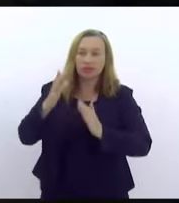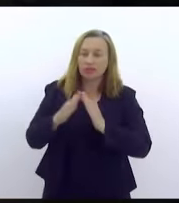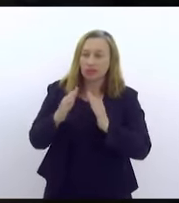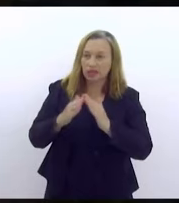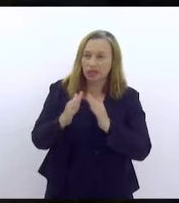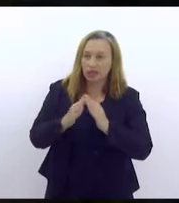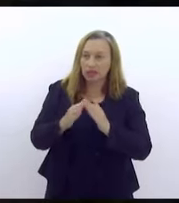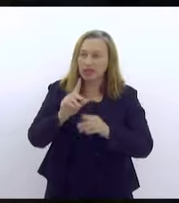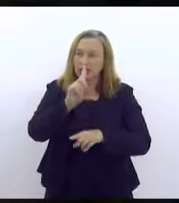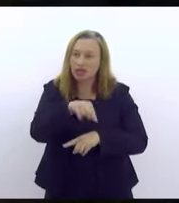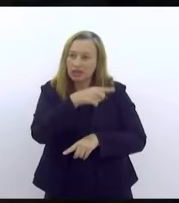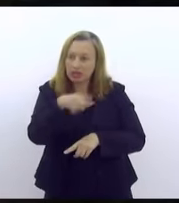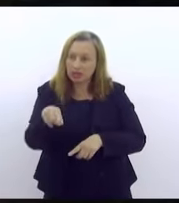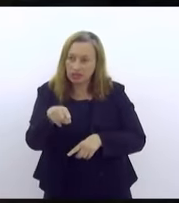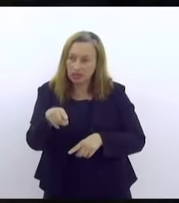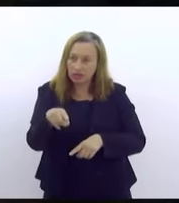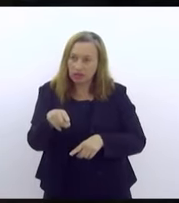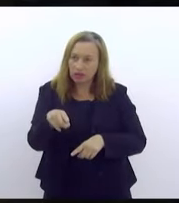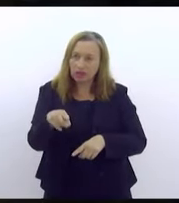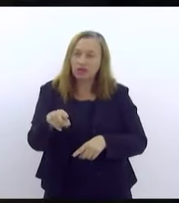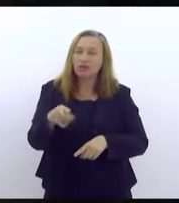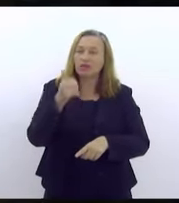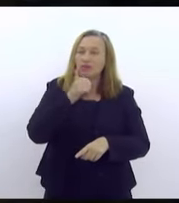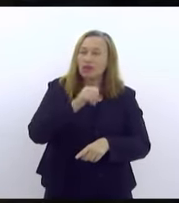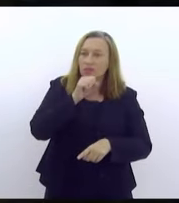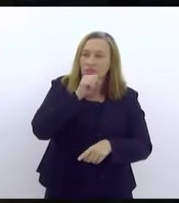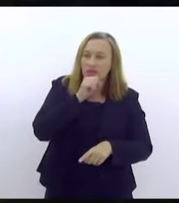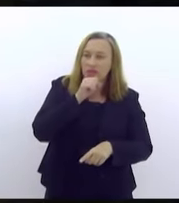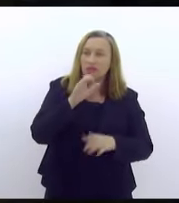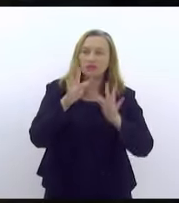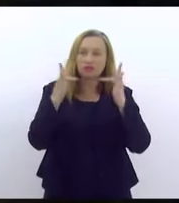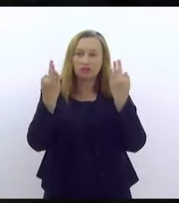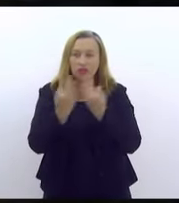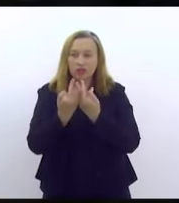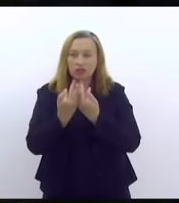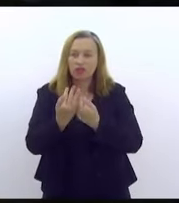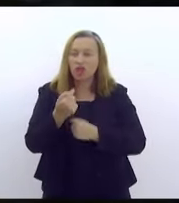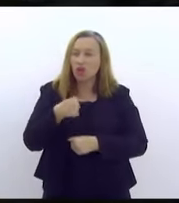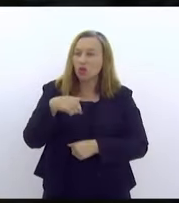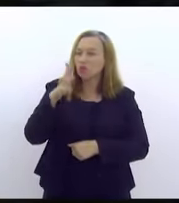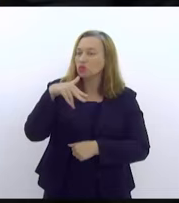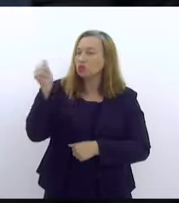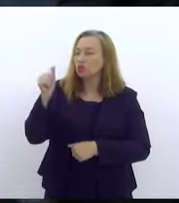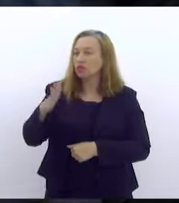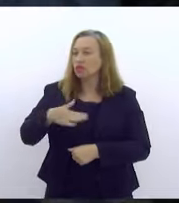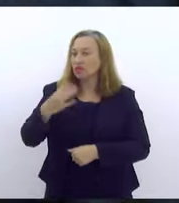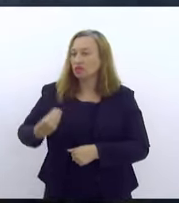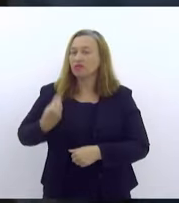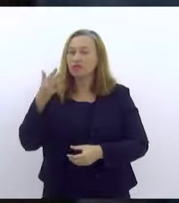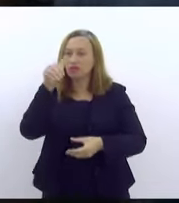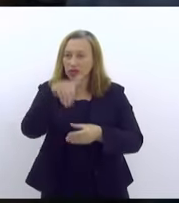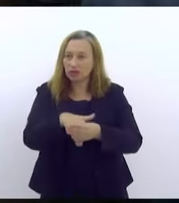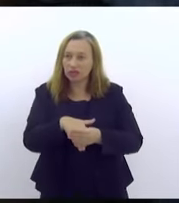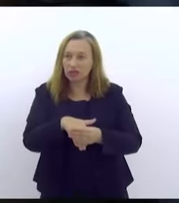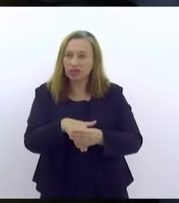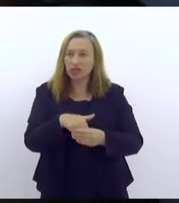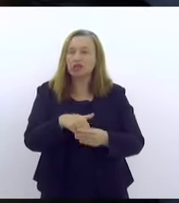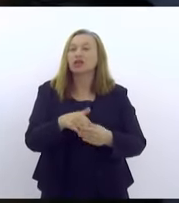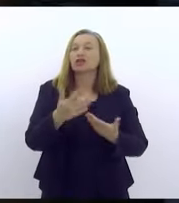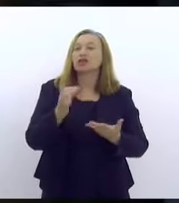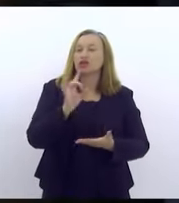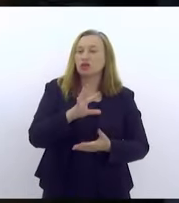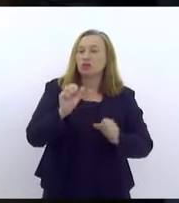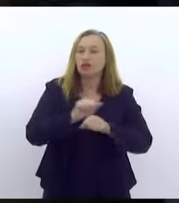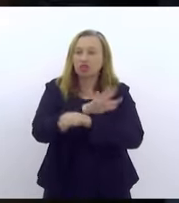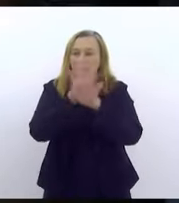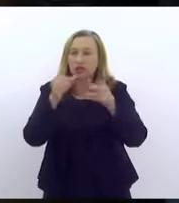casa, que tentam cancelar minha mãe, minha família, eu jamais na minha vida votaria a favor. Só para deixar isso